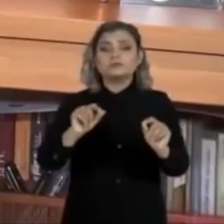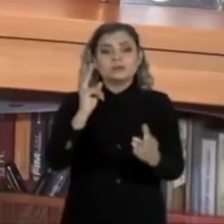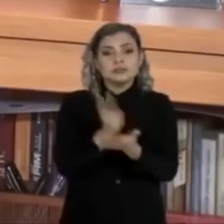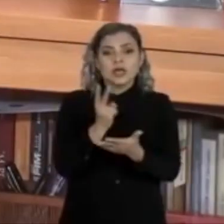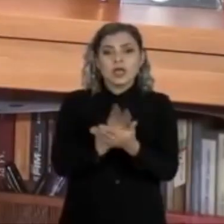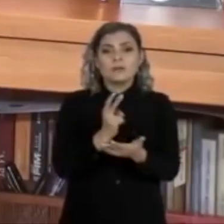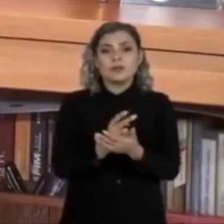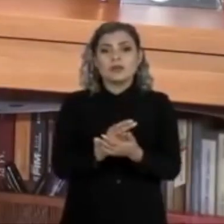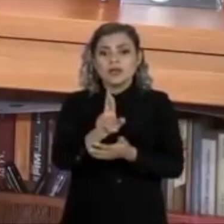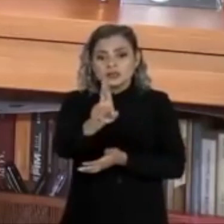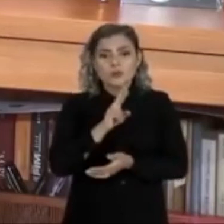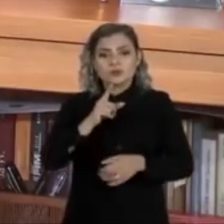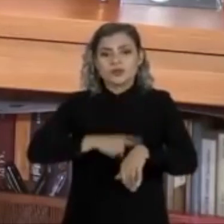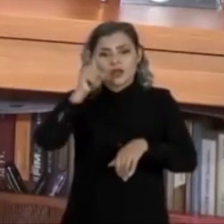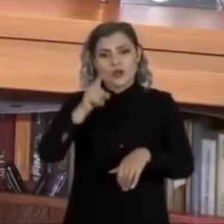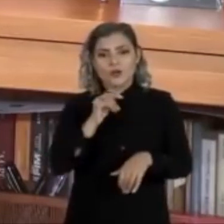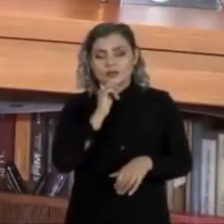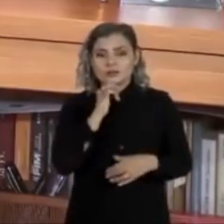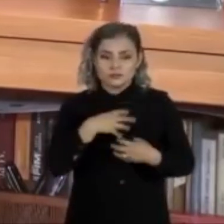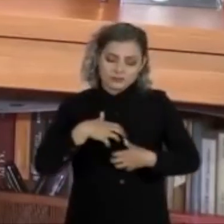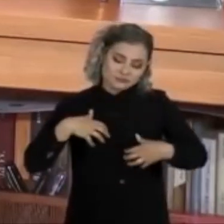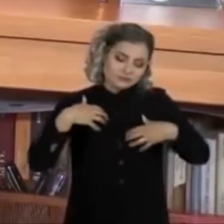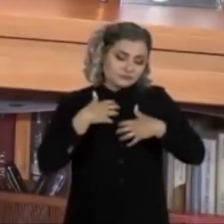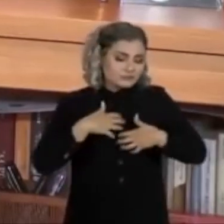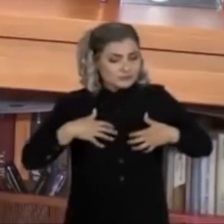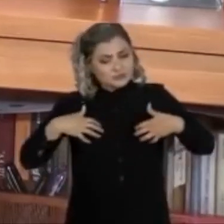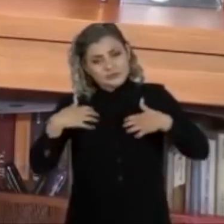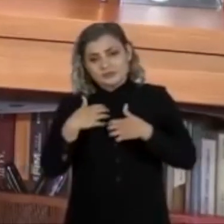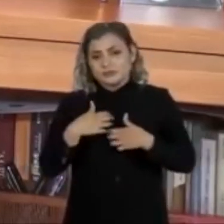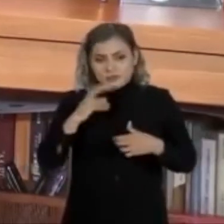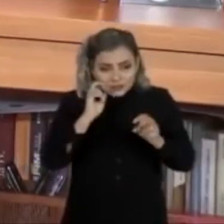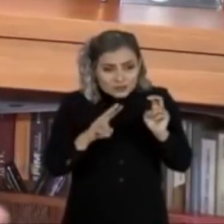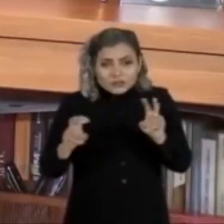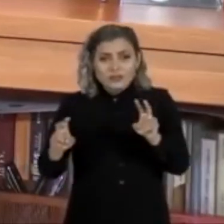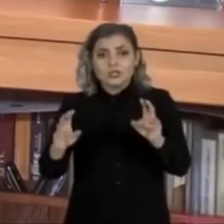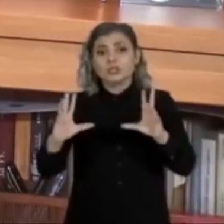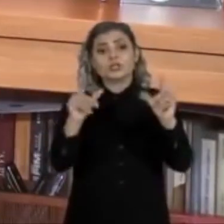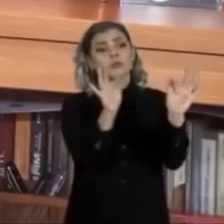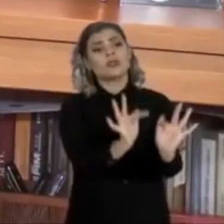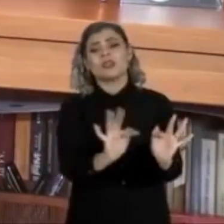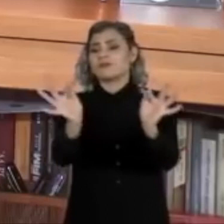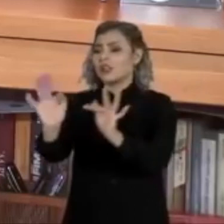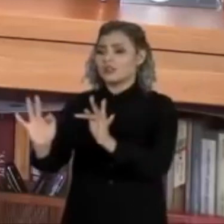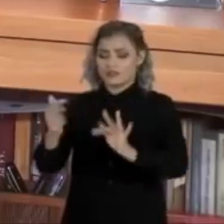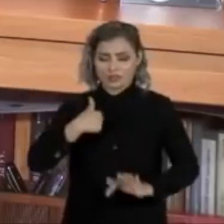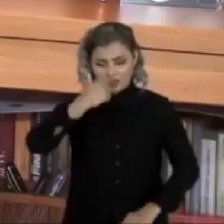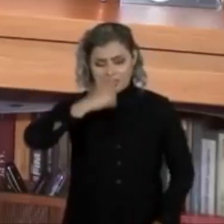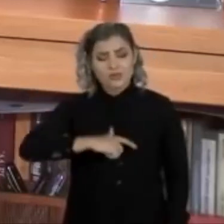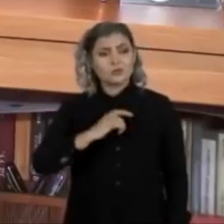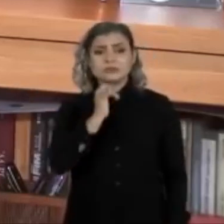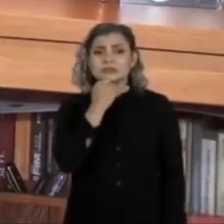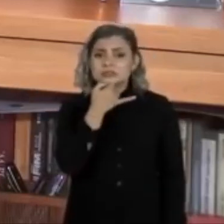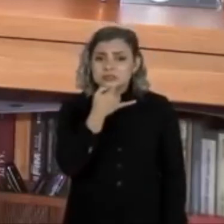imediata uma sensação de falsas necessidades ver que está todo mundo feliz né tá